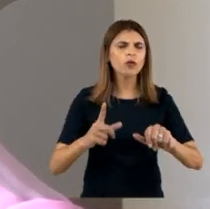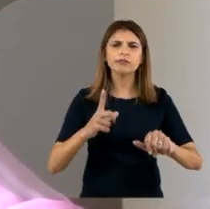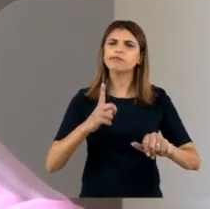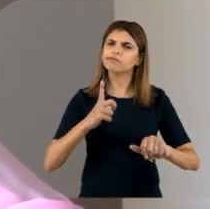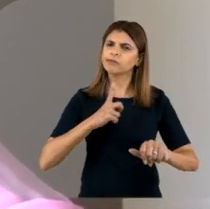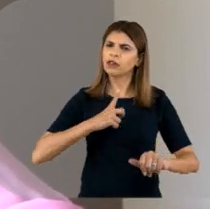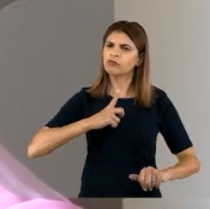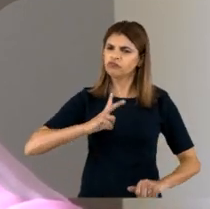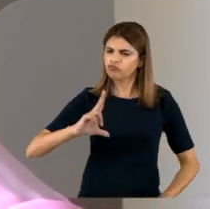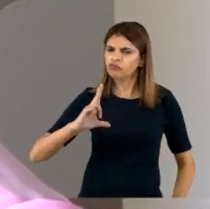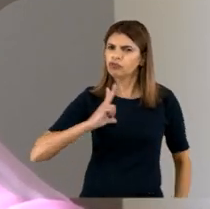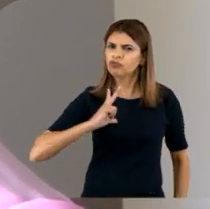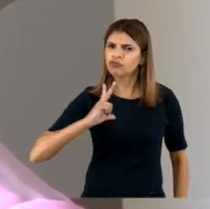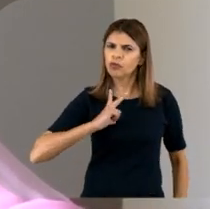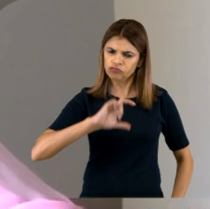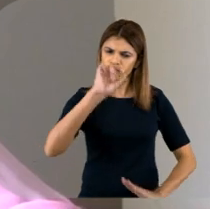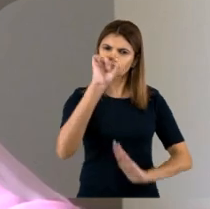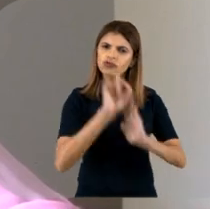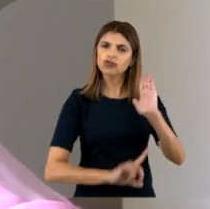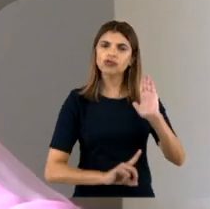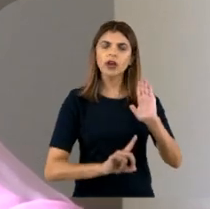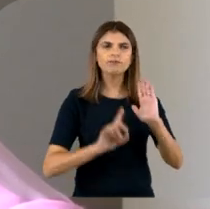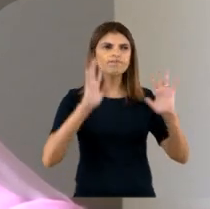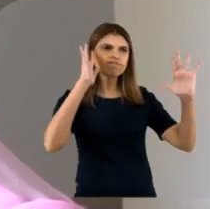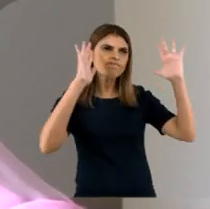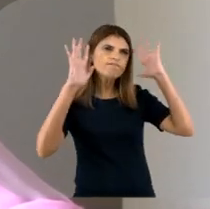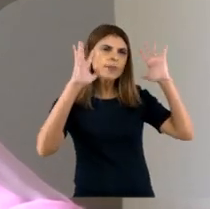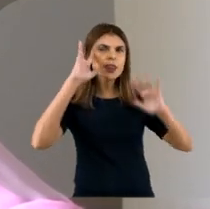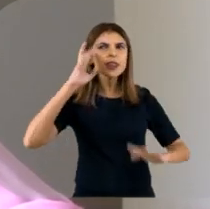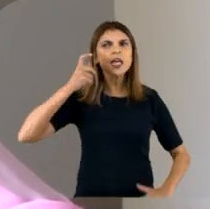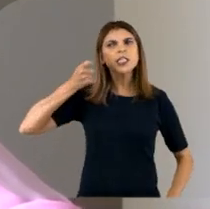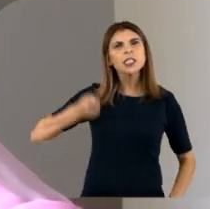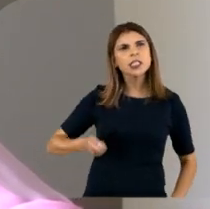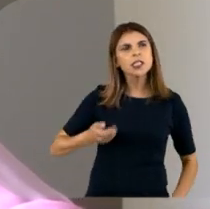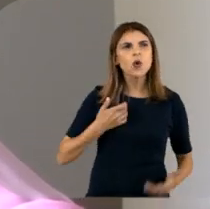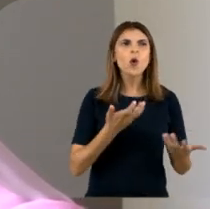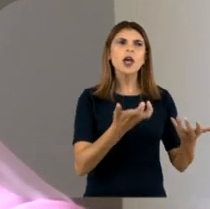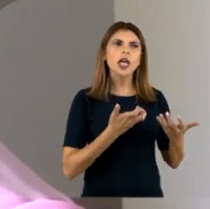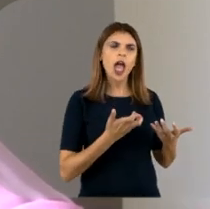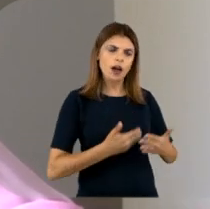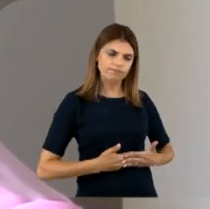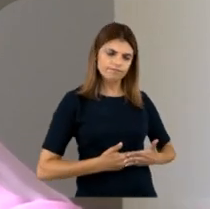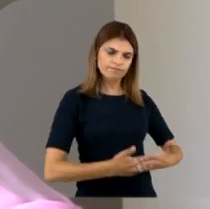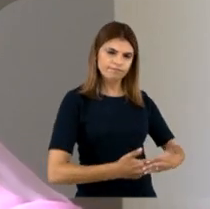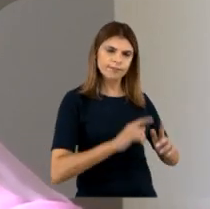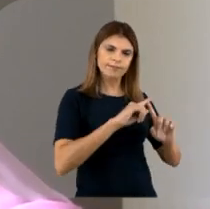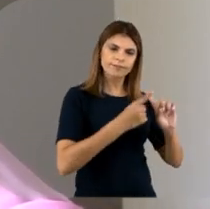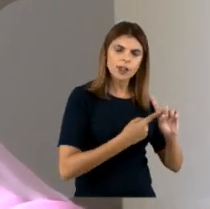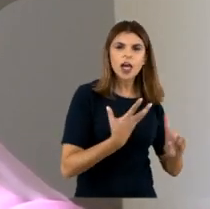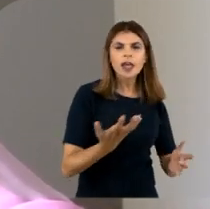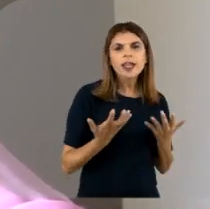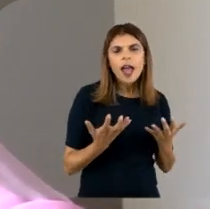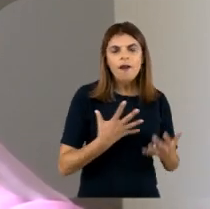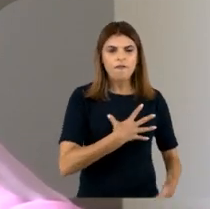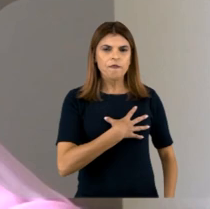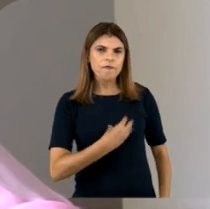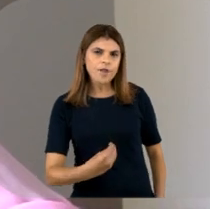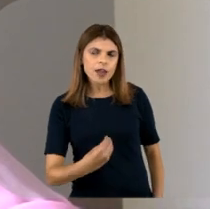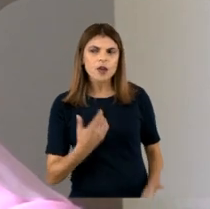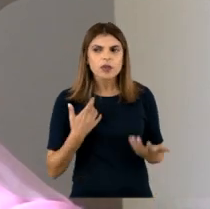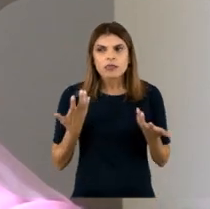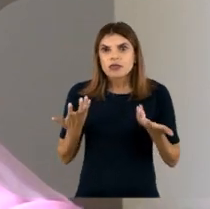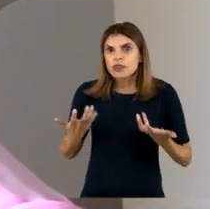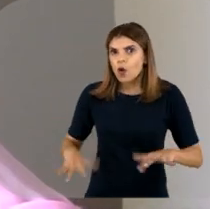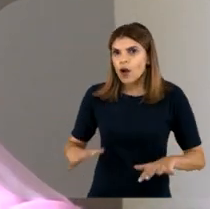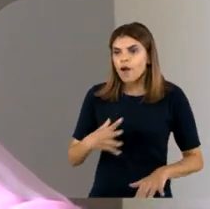individual a definir e planejar quando querem ter filhos, se querem ter filhos, com quem querem